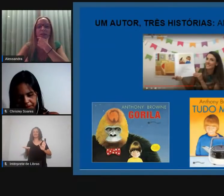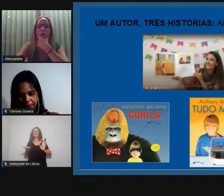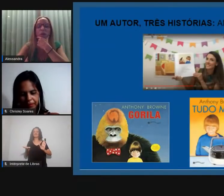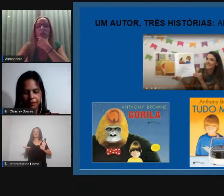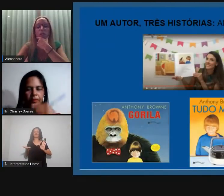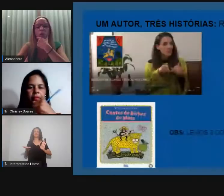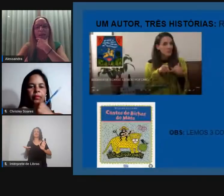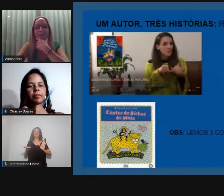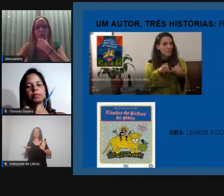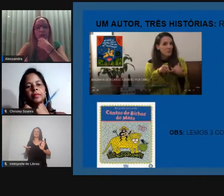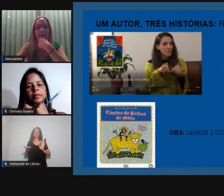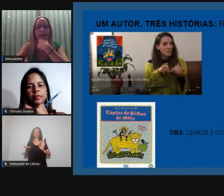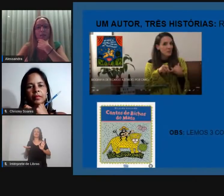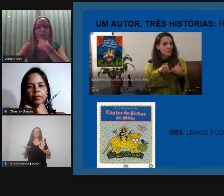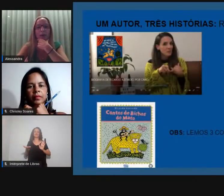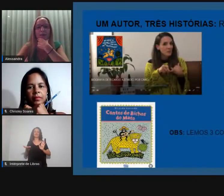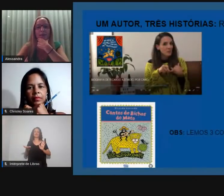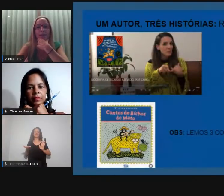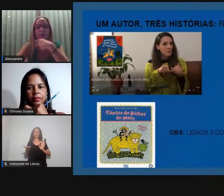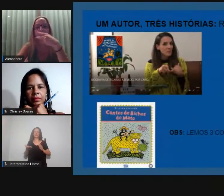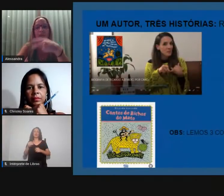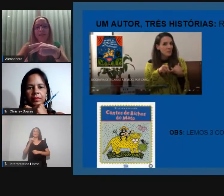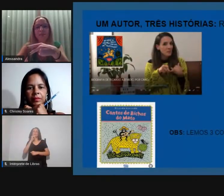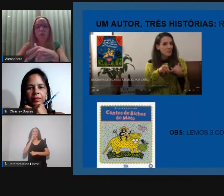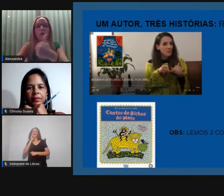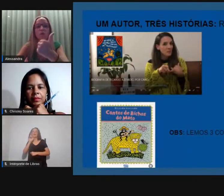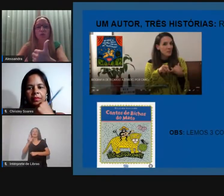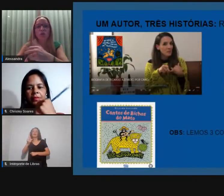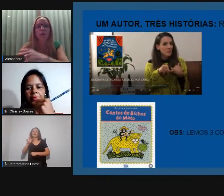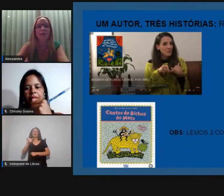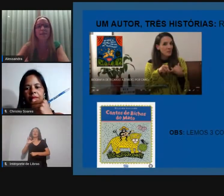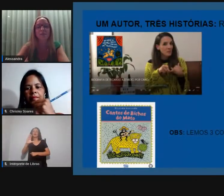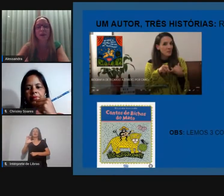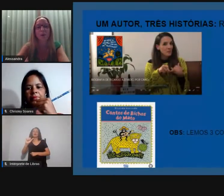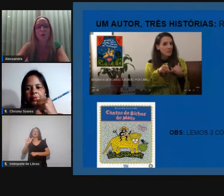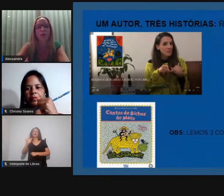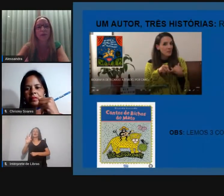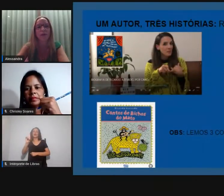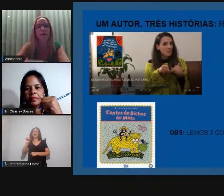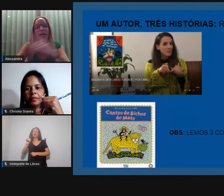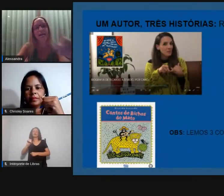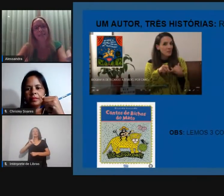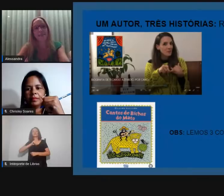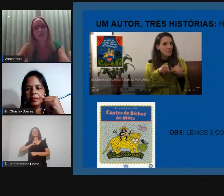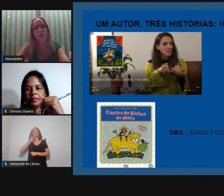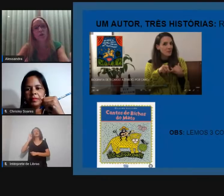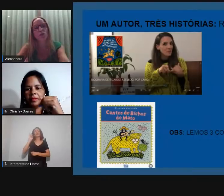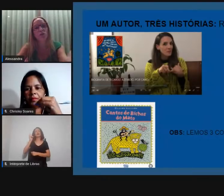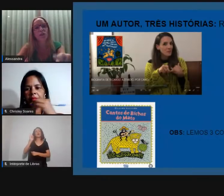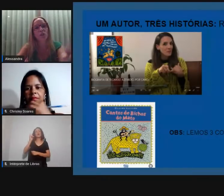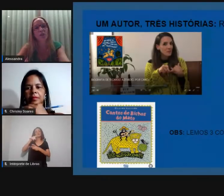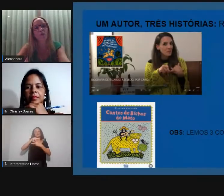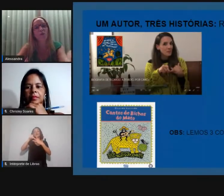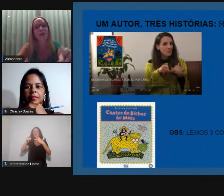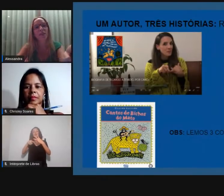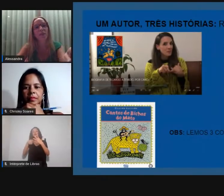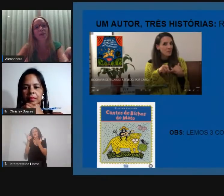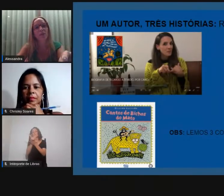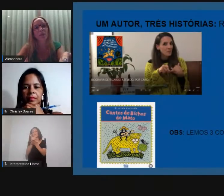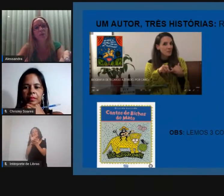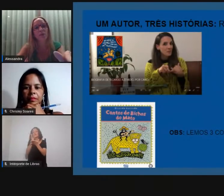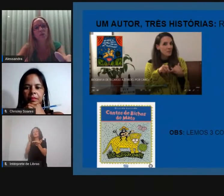Ricardo Azevedo. No caso do Ricardo, elas leram três contos de uma mesma obra. Essa foto de vídeo ali é